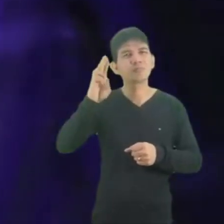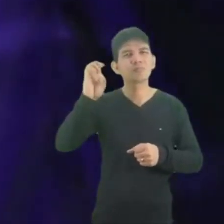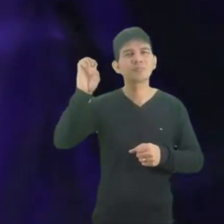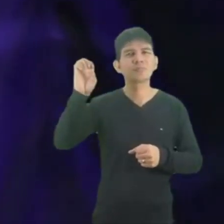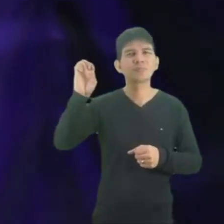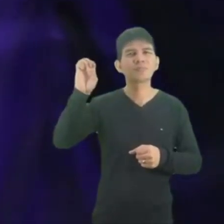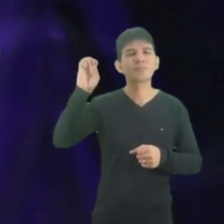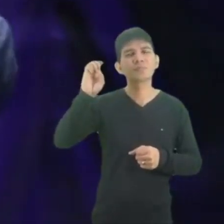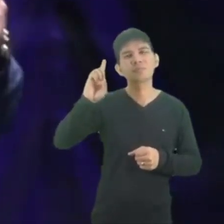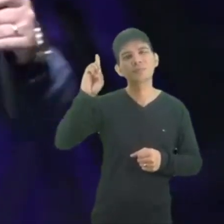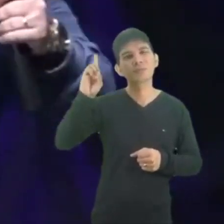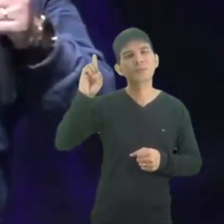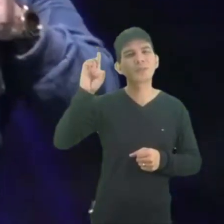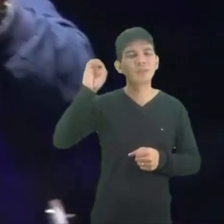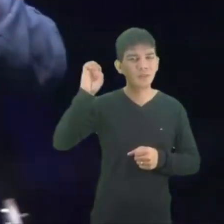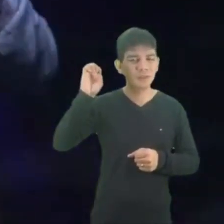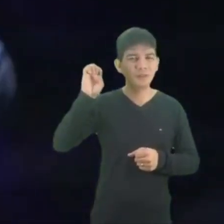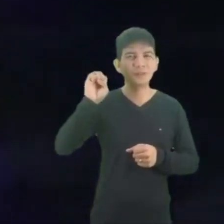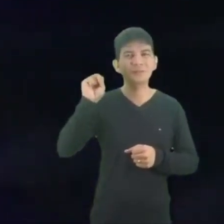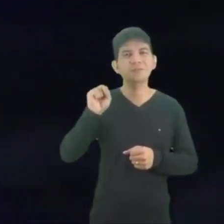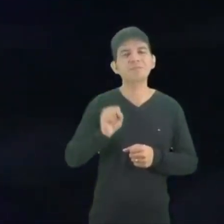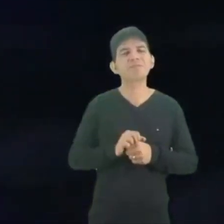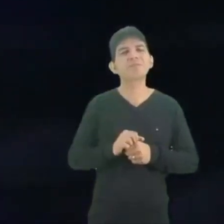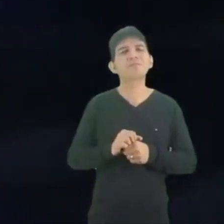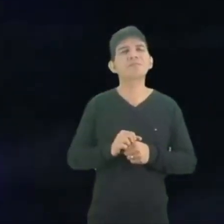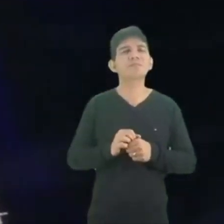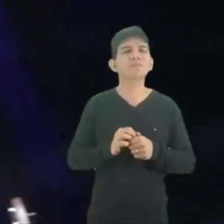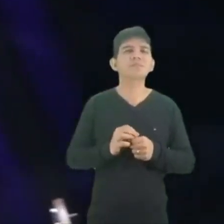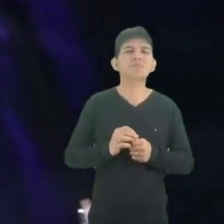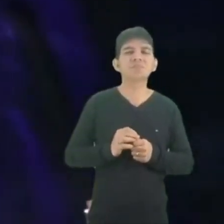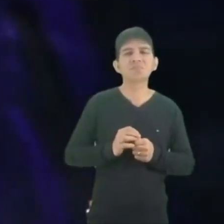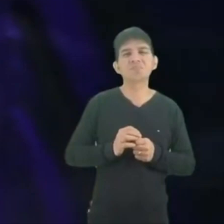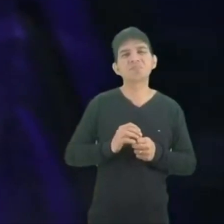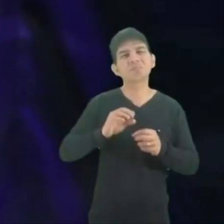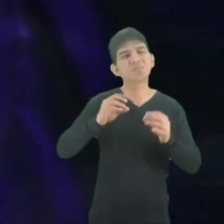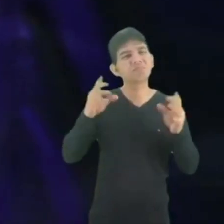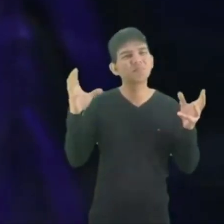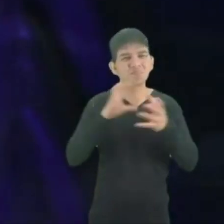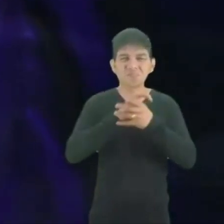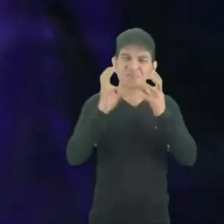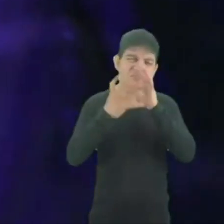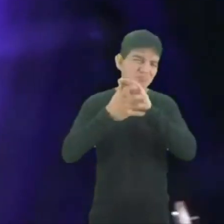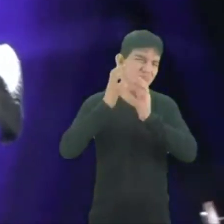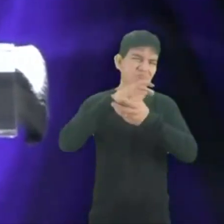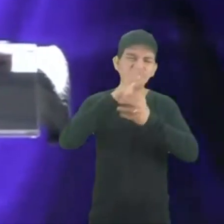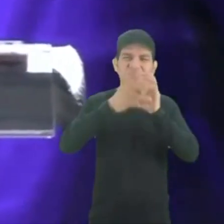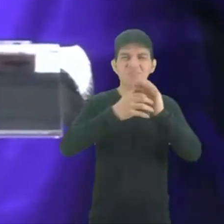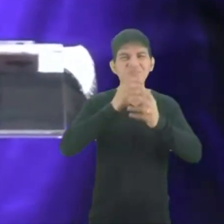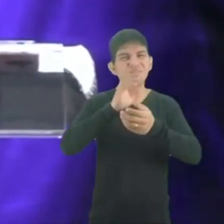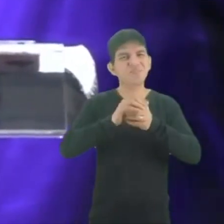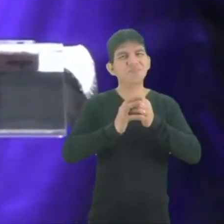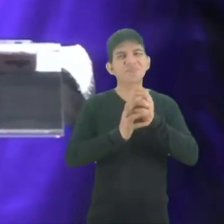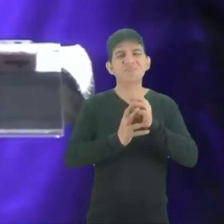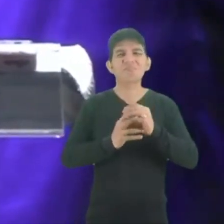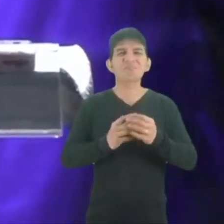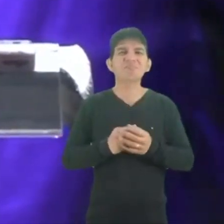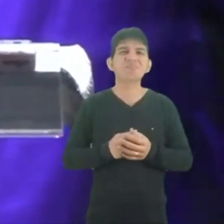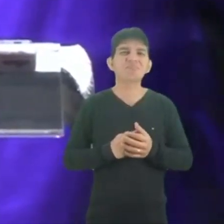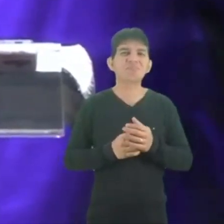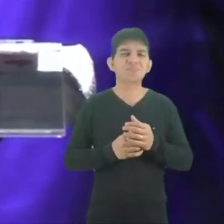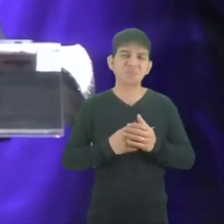E aí era judeu, era com samaritano no meio junto, e aí houve seca,